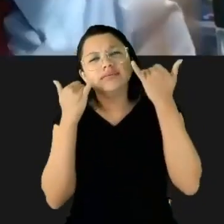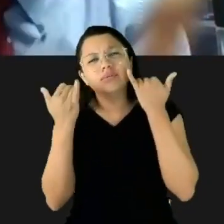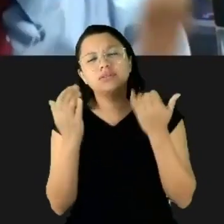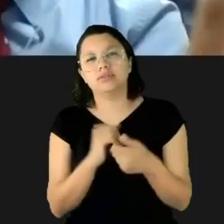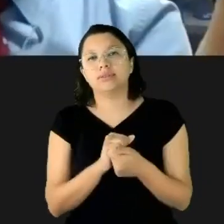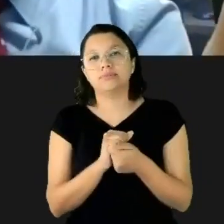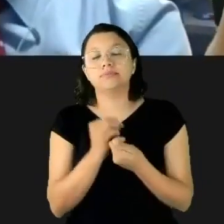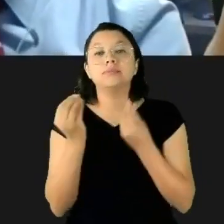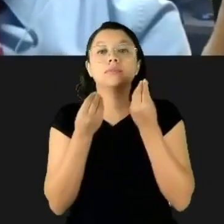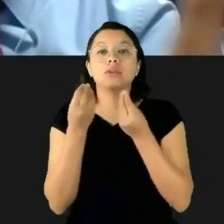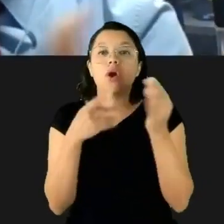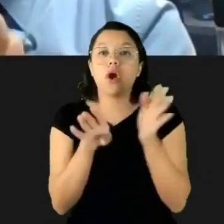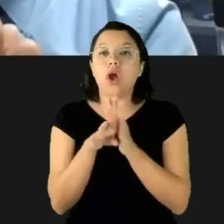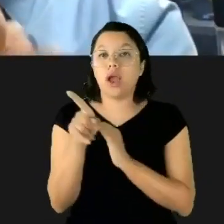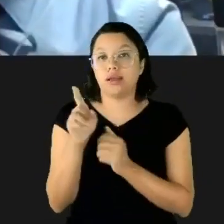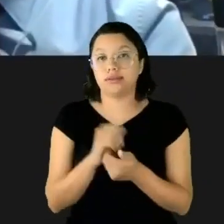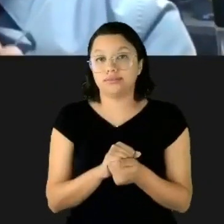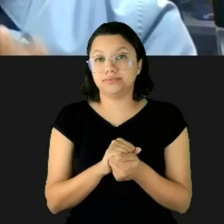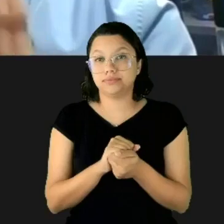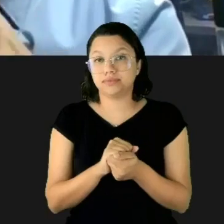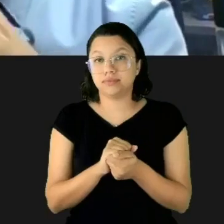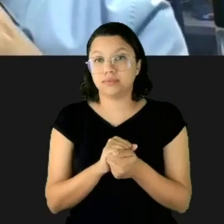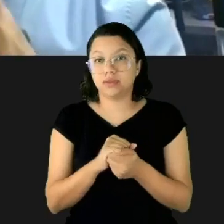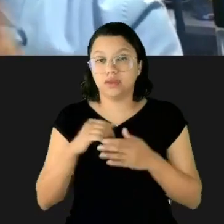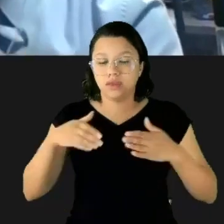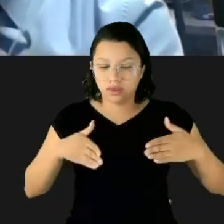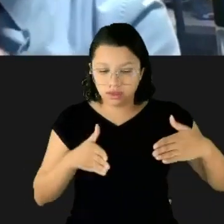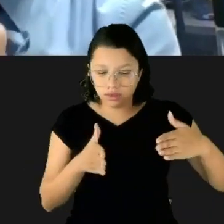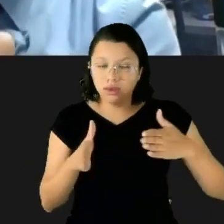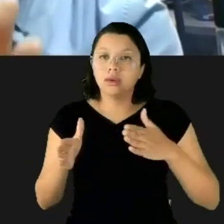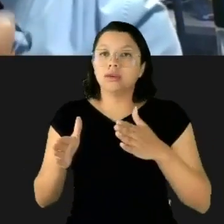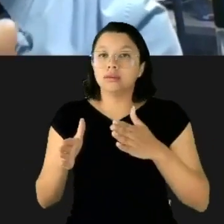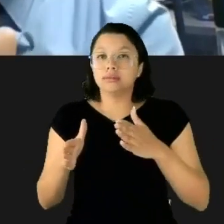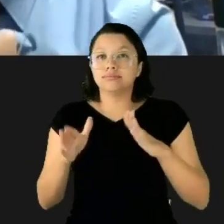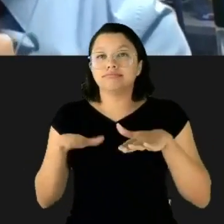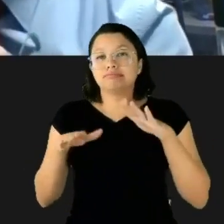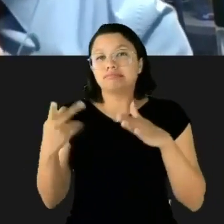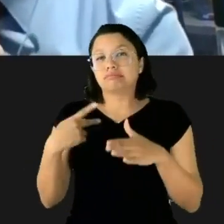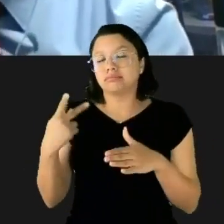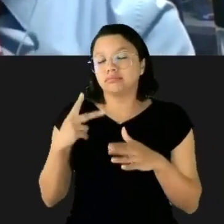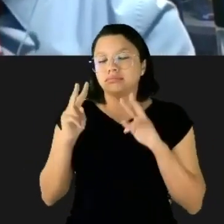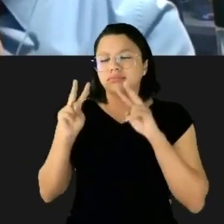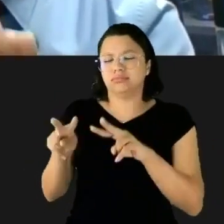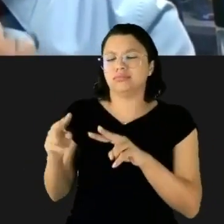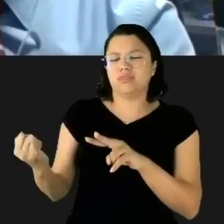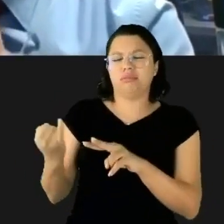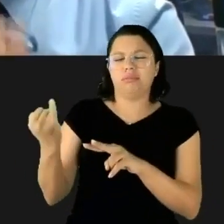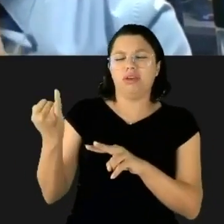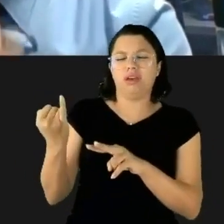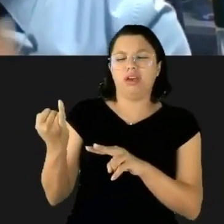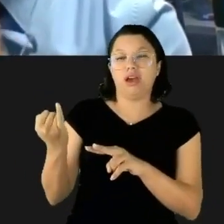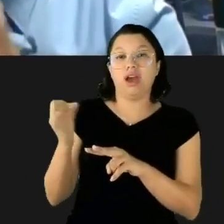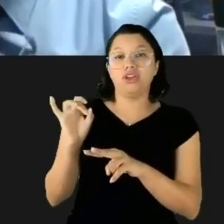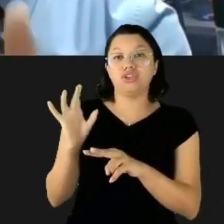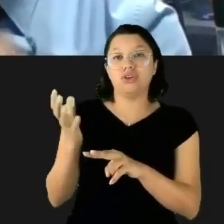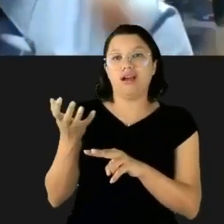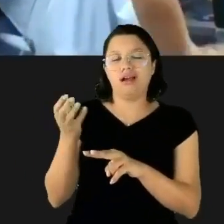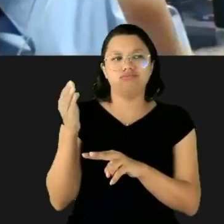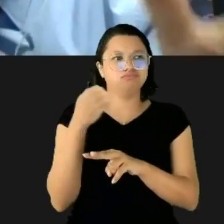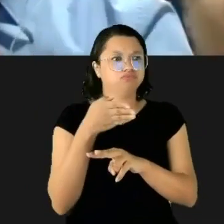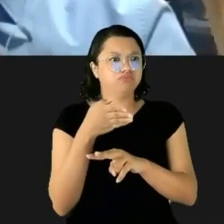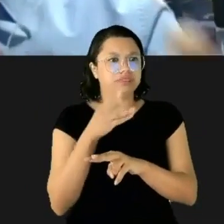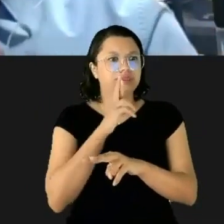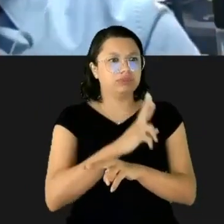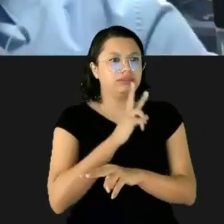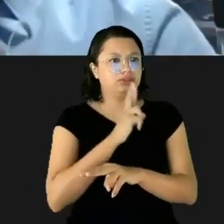E como chegar lá? A jornada, muitas vezes, nós não damos importância para a jornada. Nós buscamos só resultado, resultado,